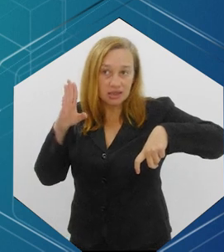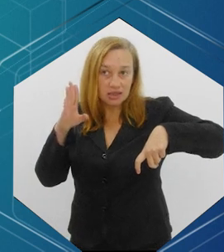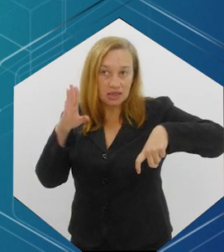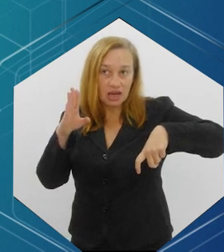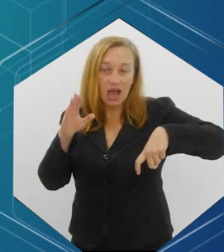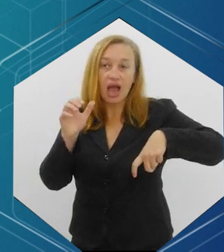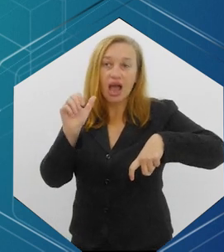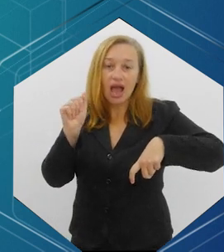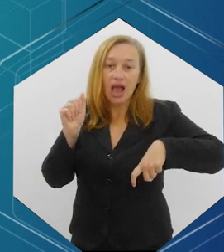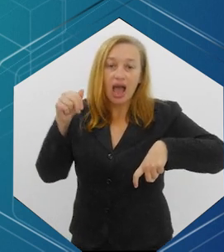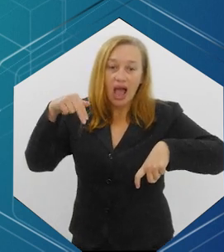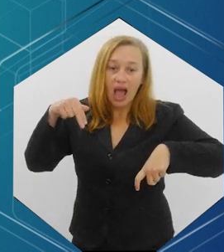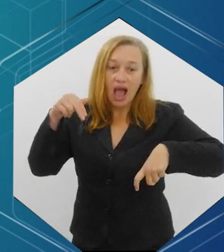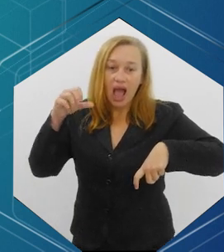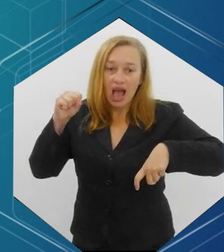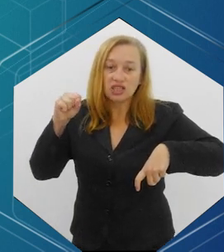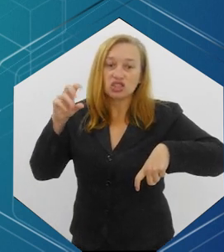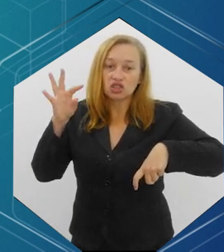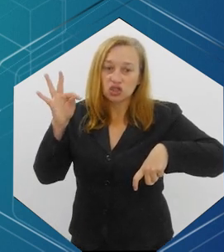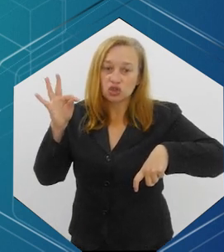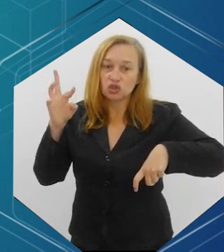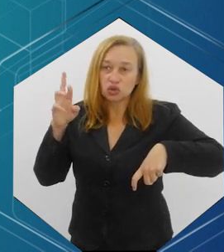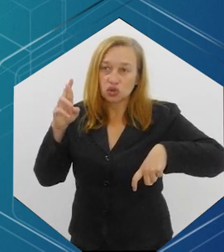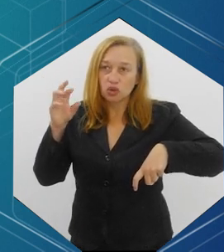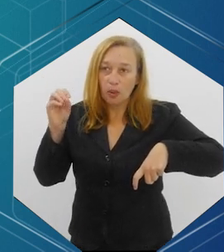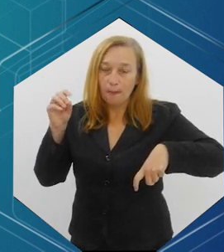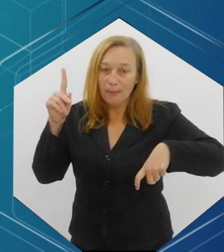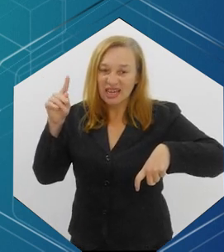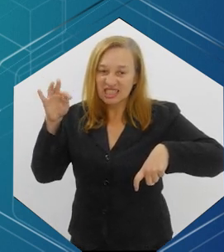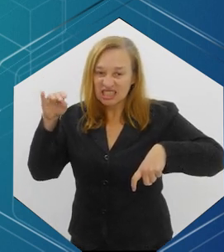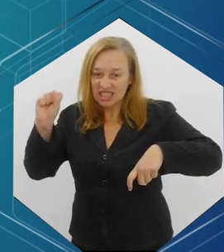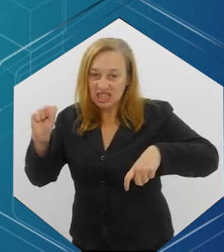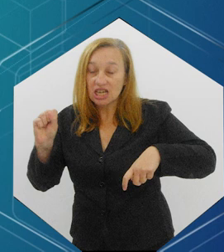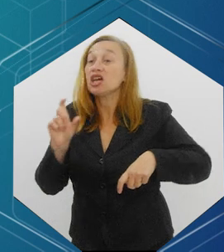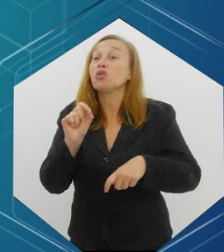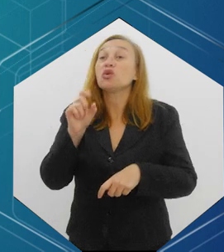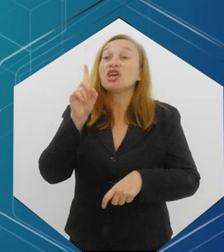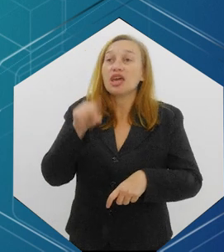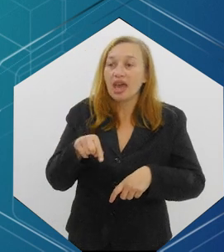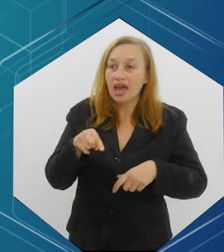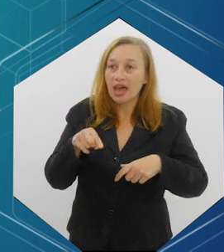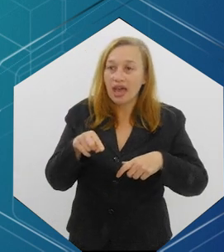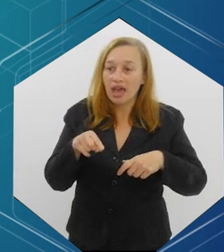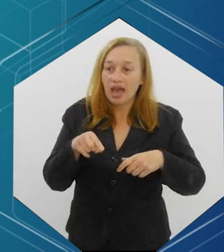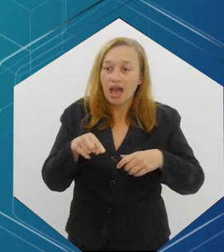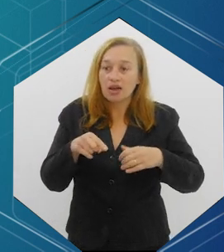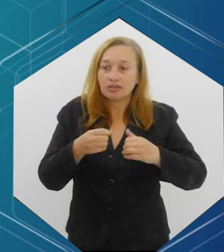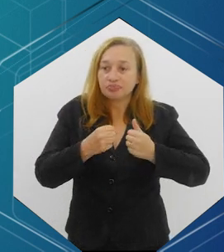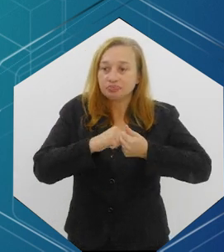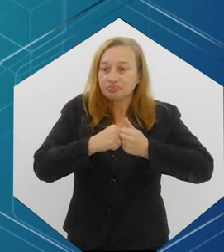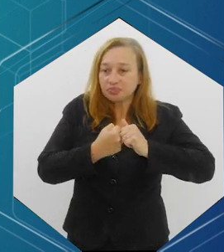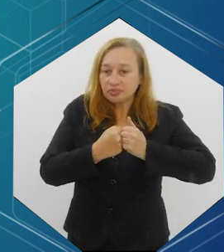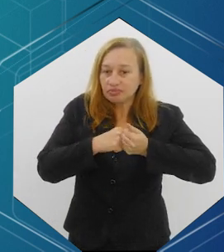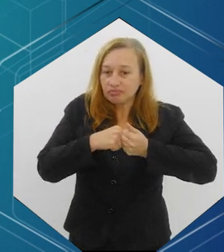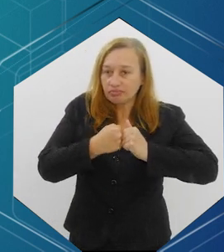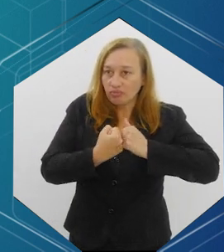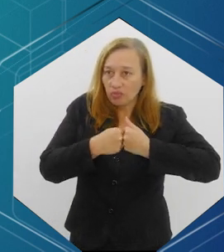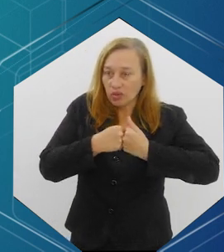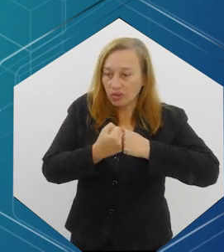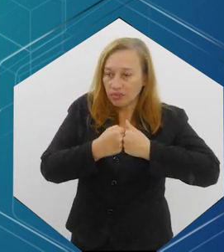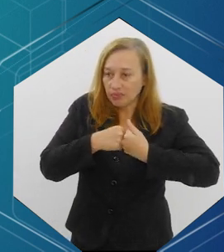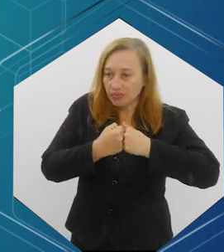as artroplastias, que é a mudança de uma articulação fisiológica para uma